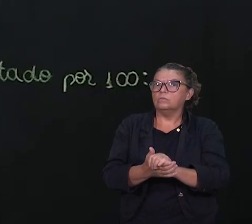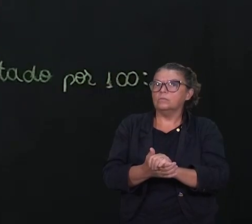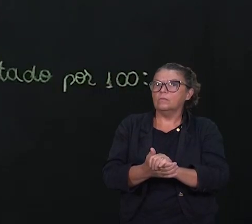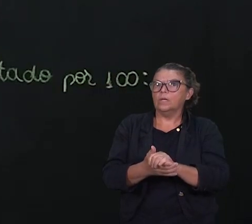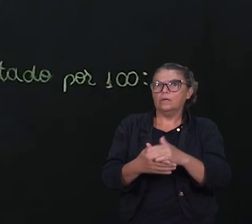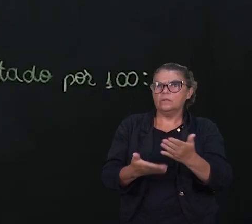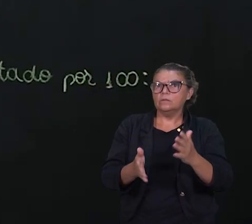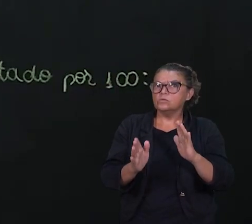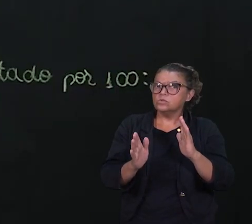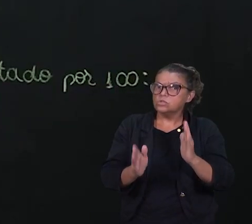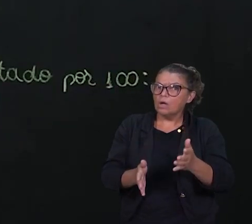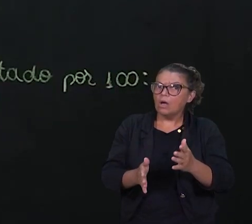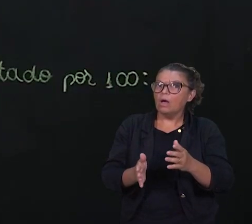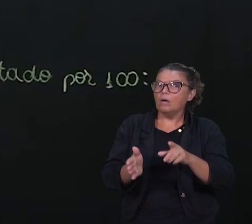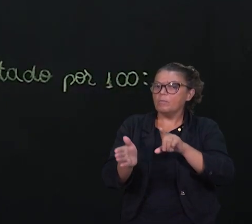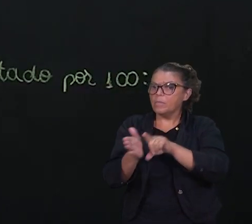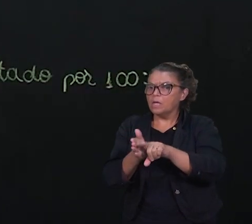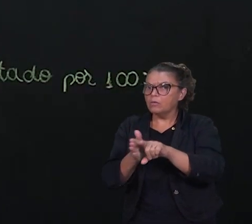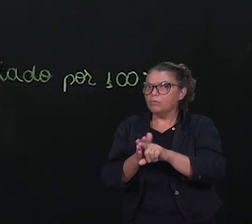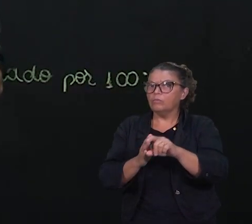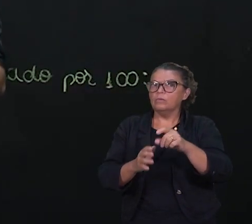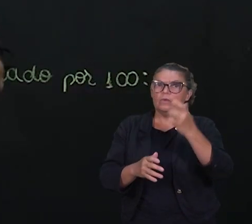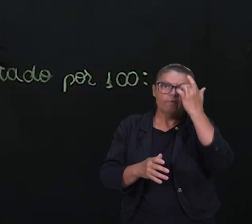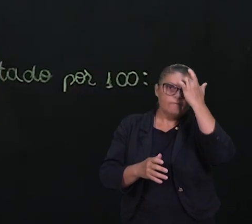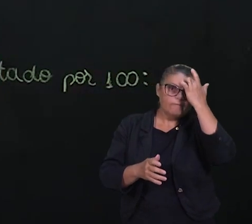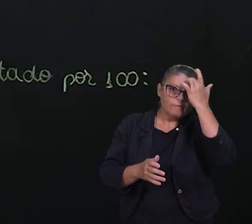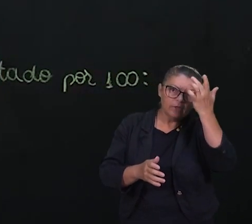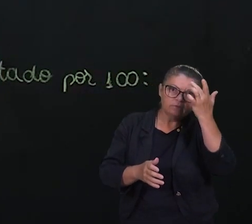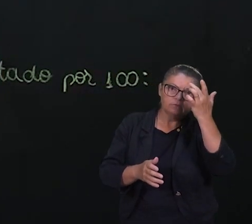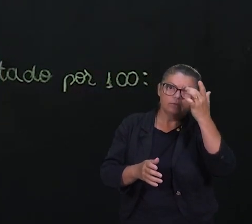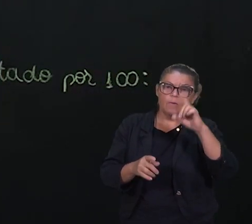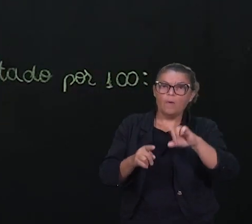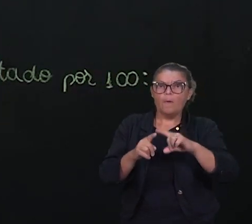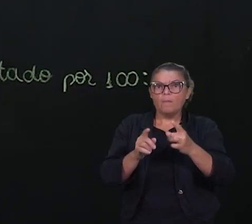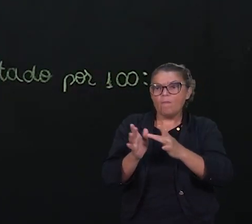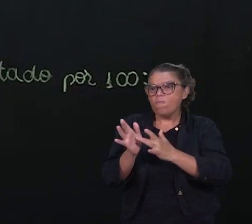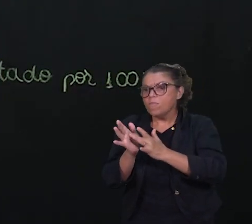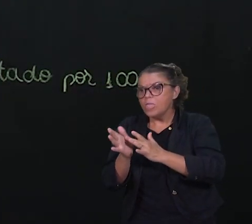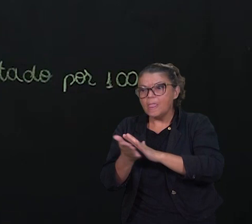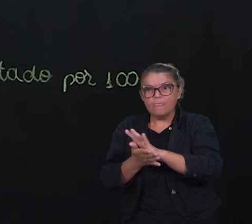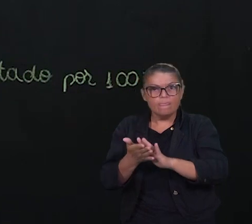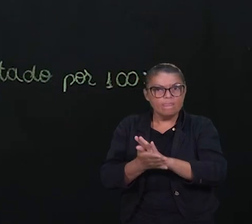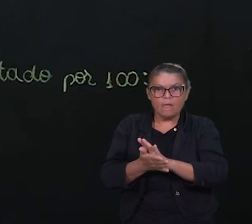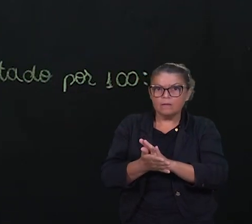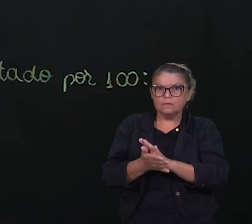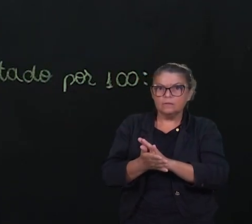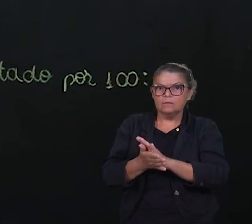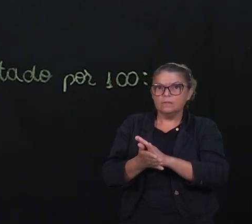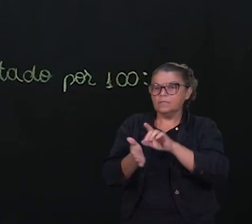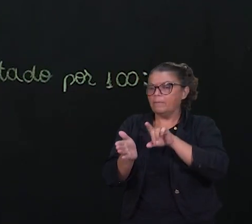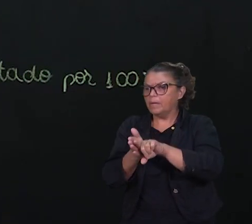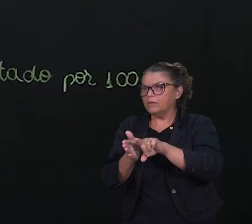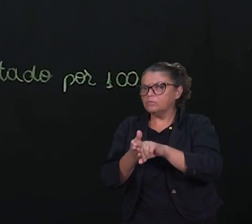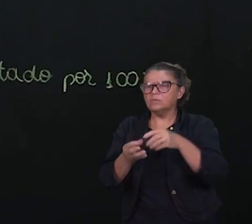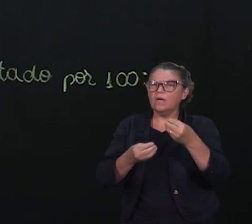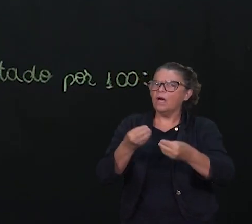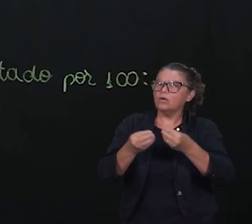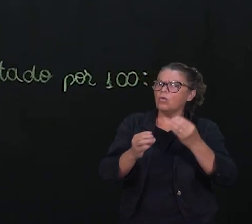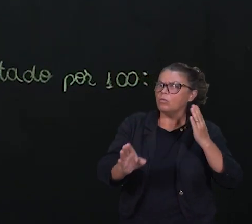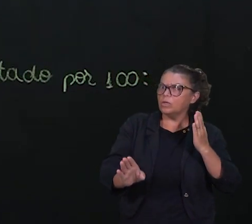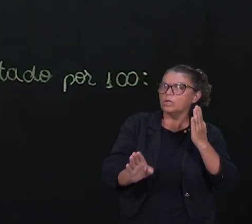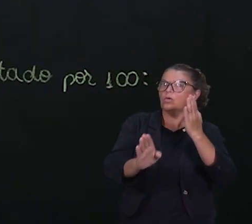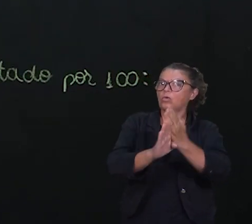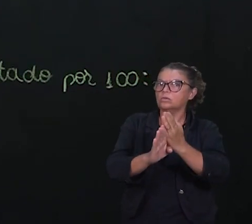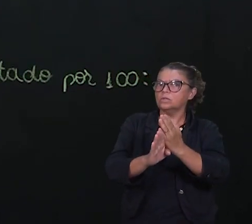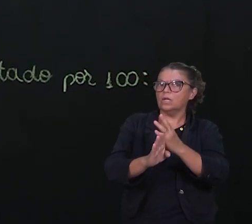já informou esse valor. Mas vamos supor que ela não tivesse dito em nenhum momento no seu problema. Como é que a gente faz